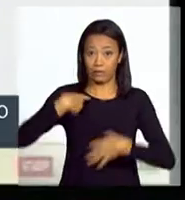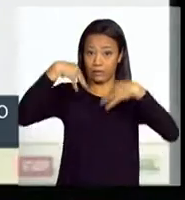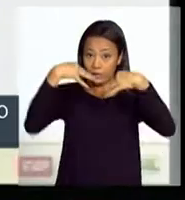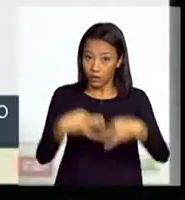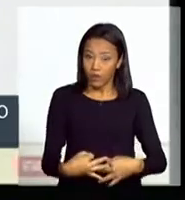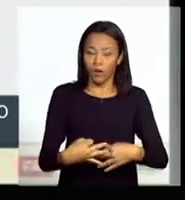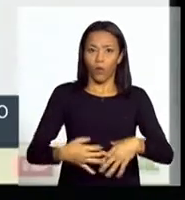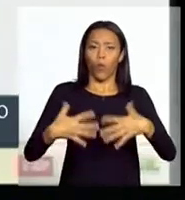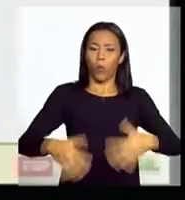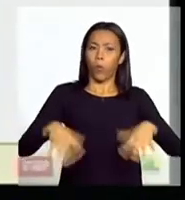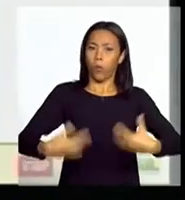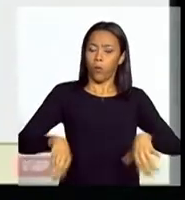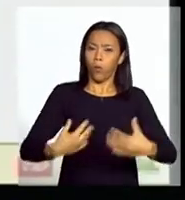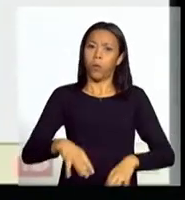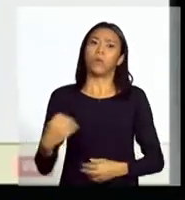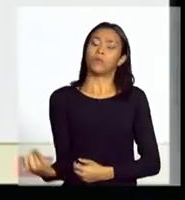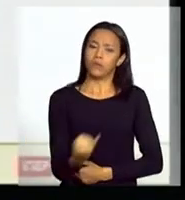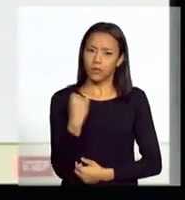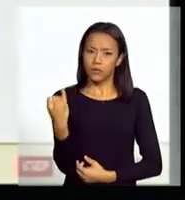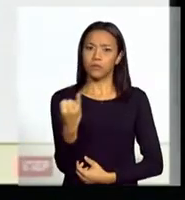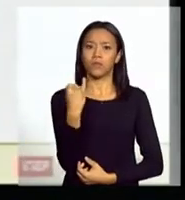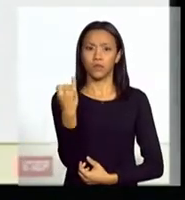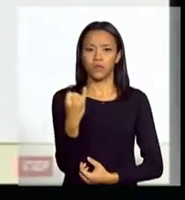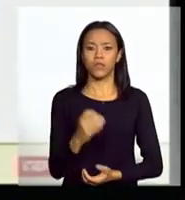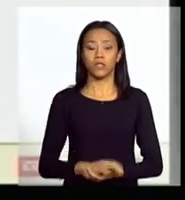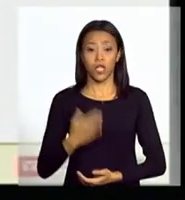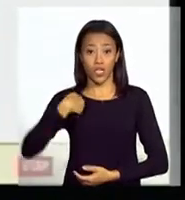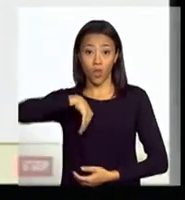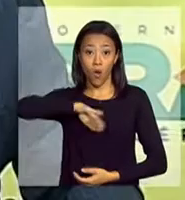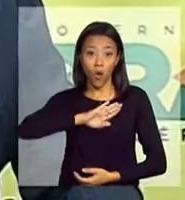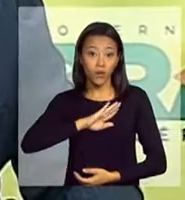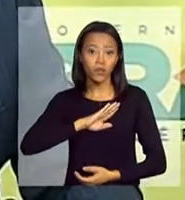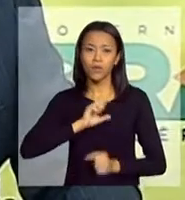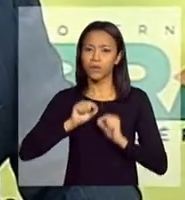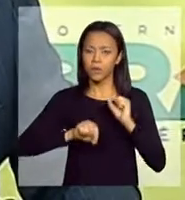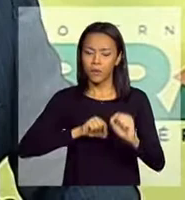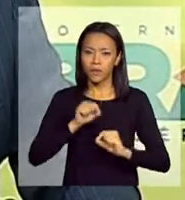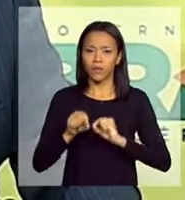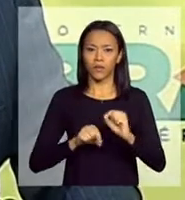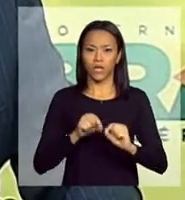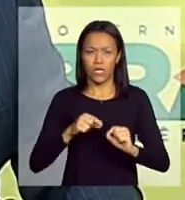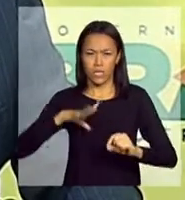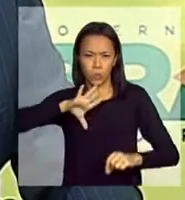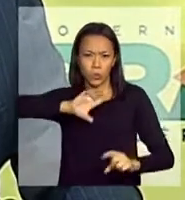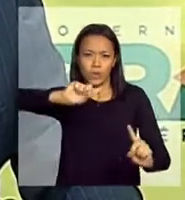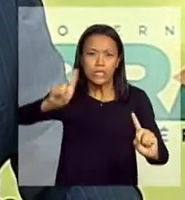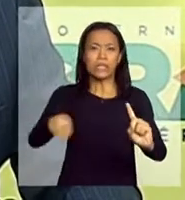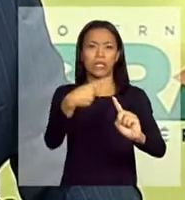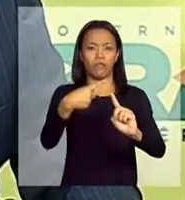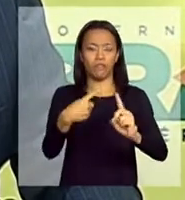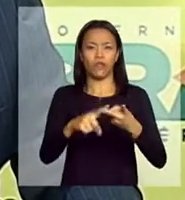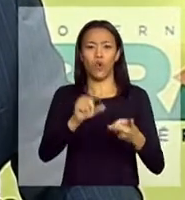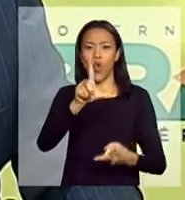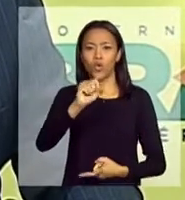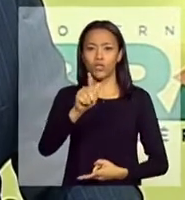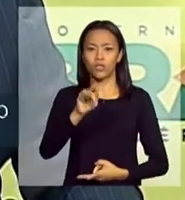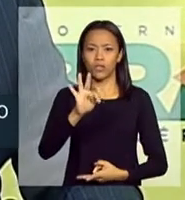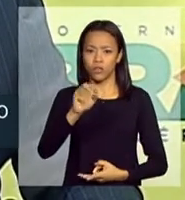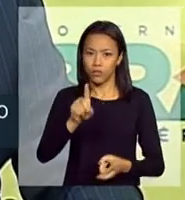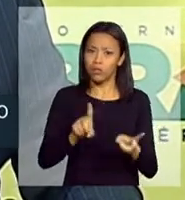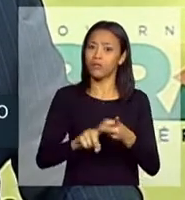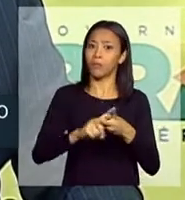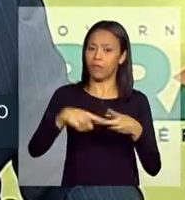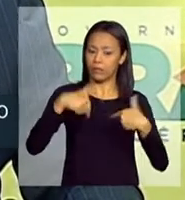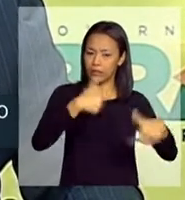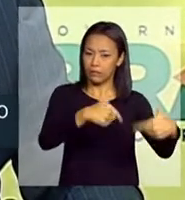série histórica é um crescimento Espetacular e a nossa leitura apesar do imenso desafio Logístico e operacional